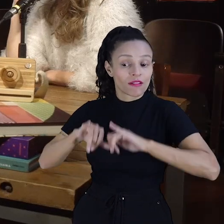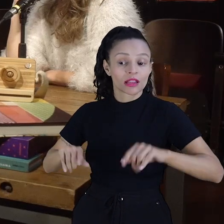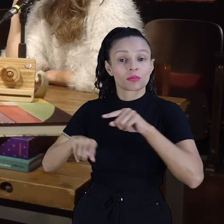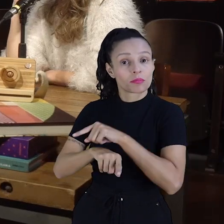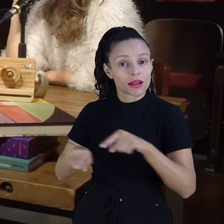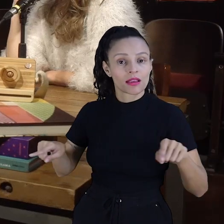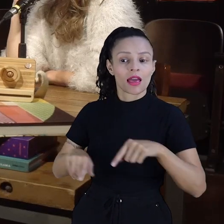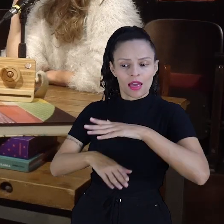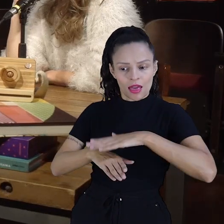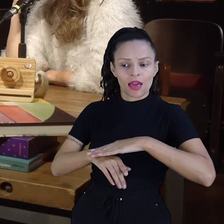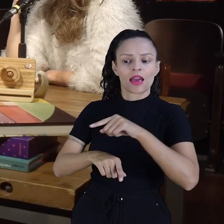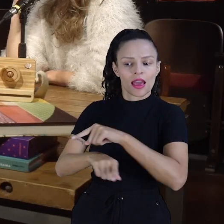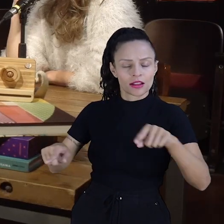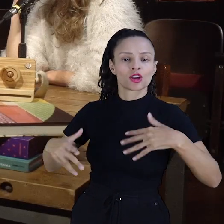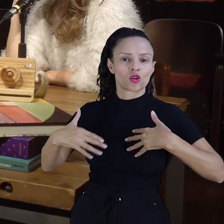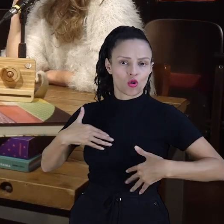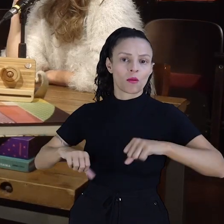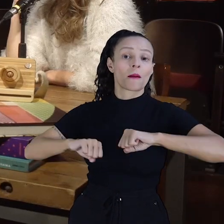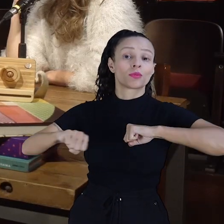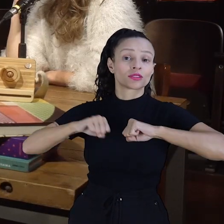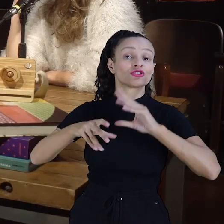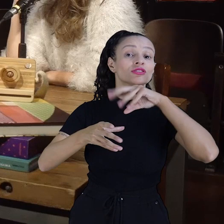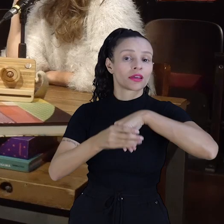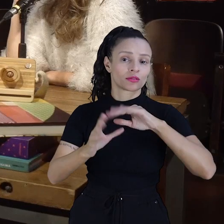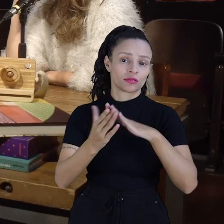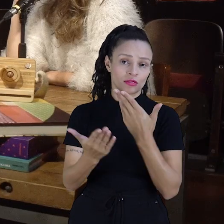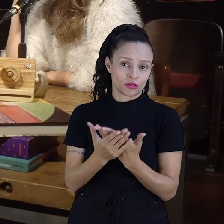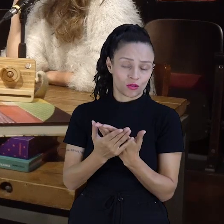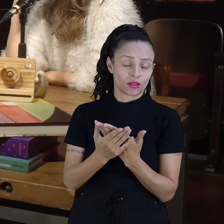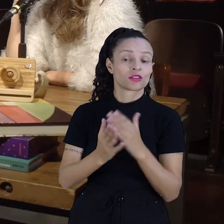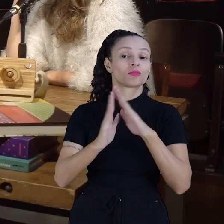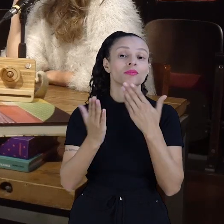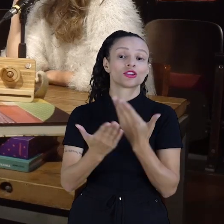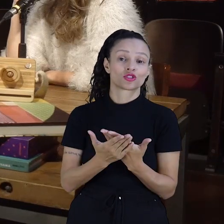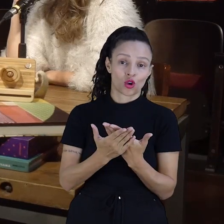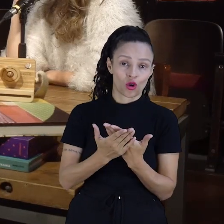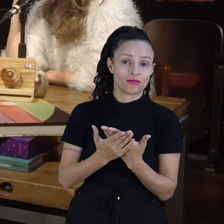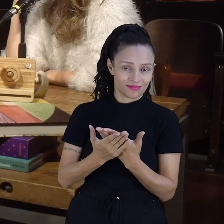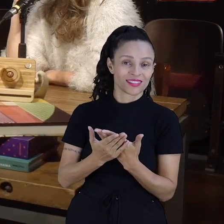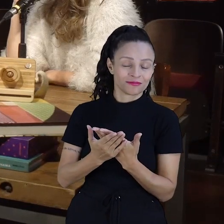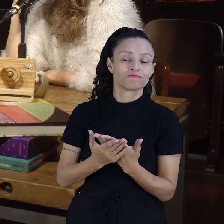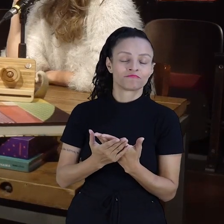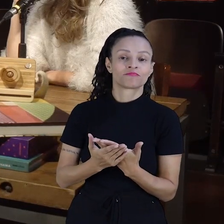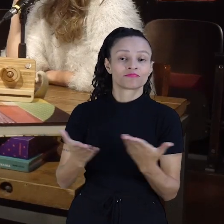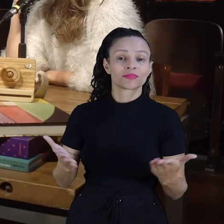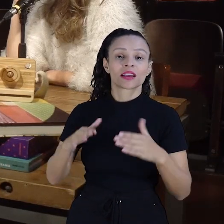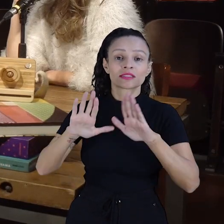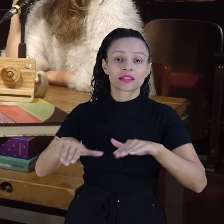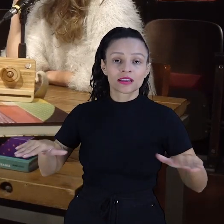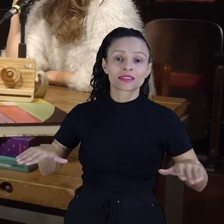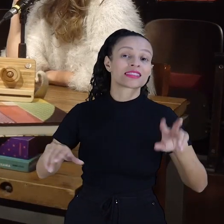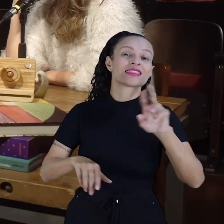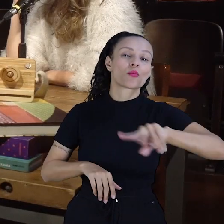elas, legitimando que elas eram um corpo potente dentro da escola. De uma escola não sentada. Das